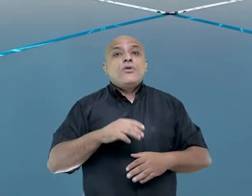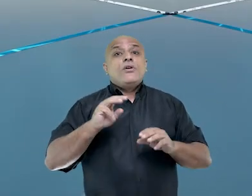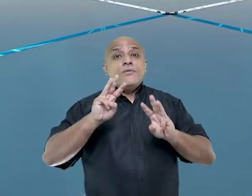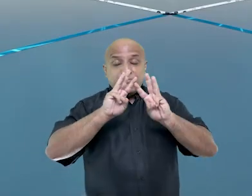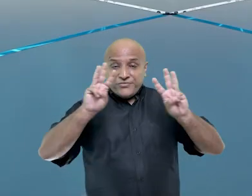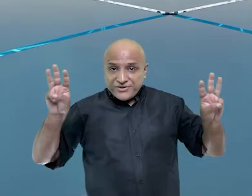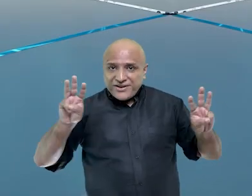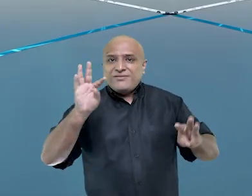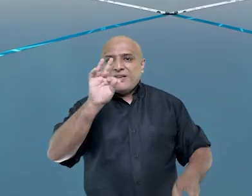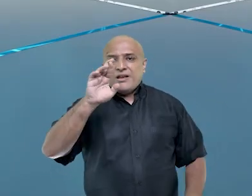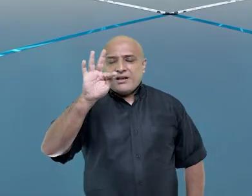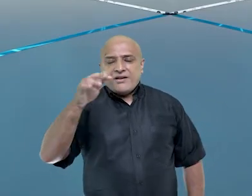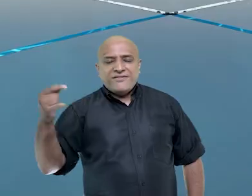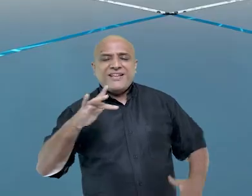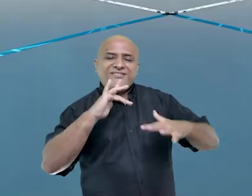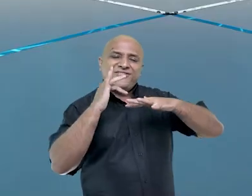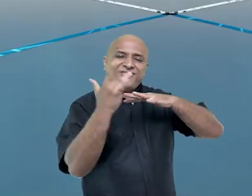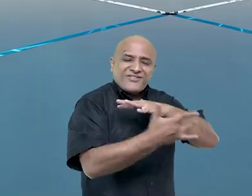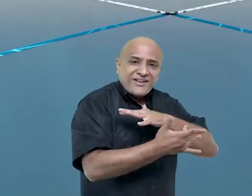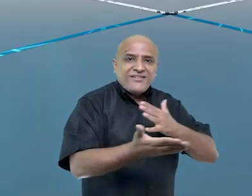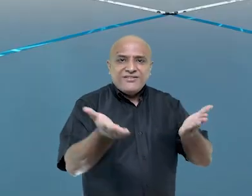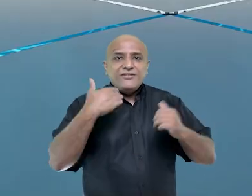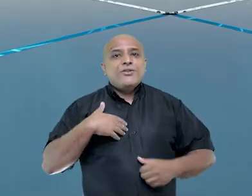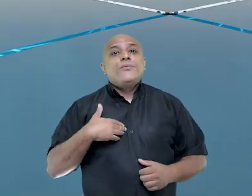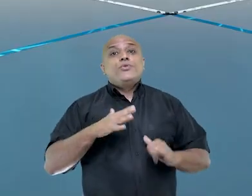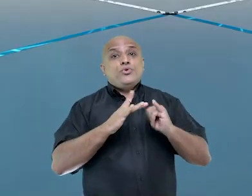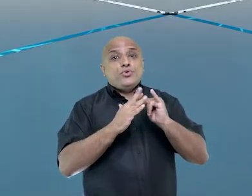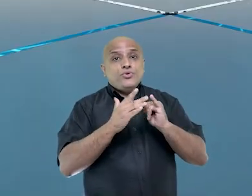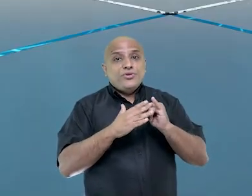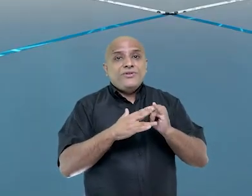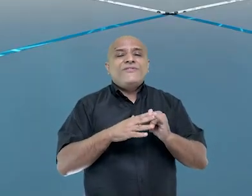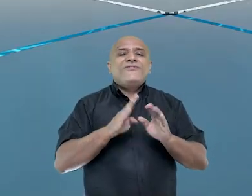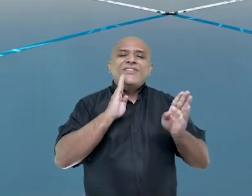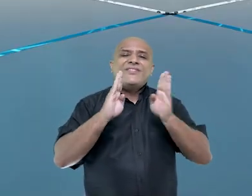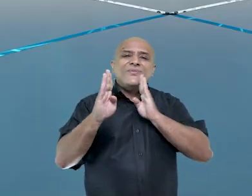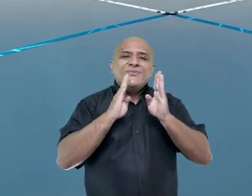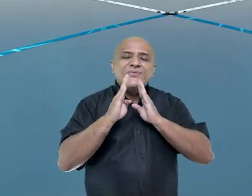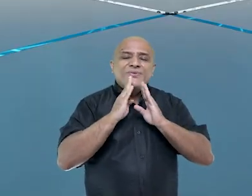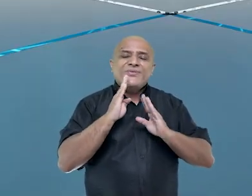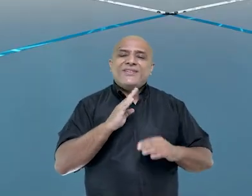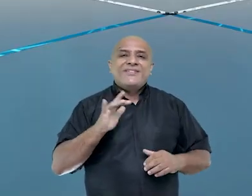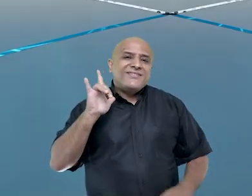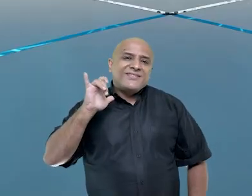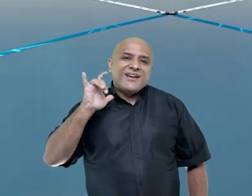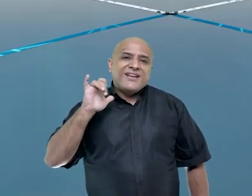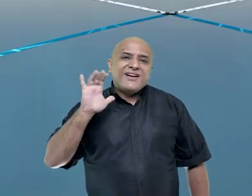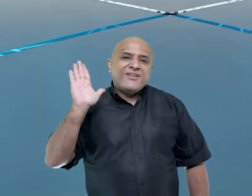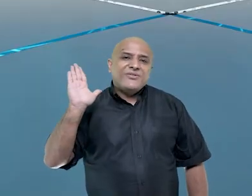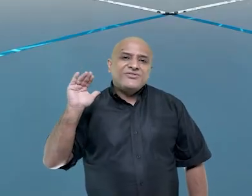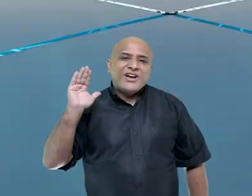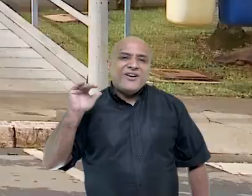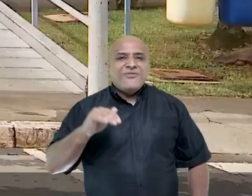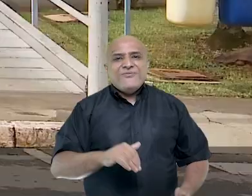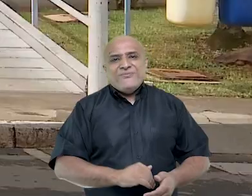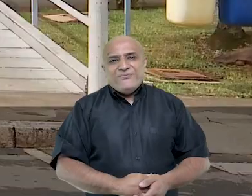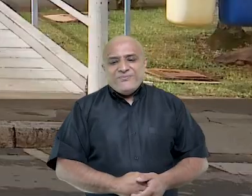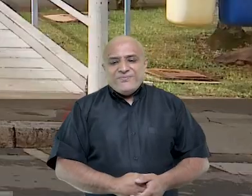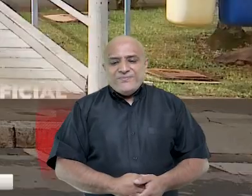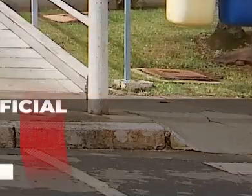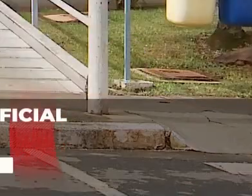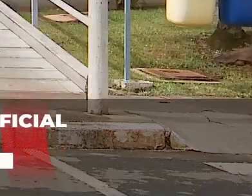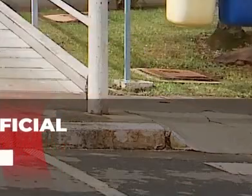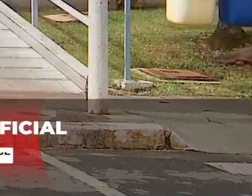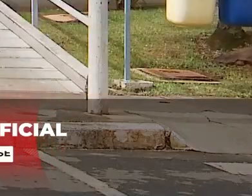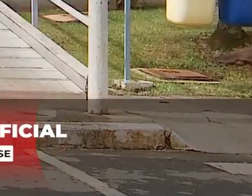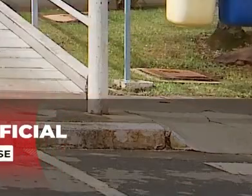e nas nossas redes sociais. Estamos no YouTube, no Facebook e no Instagram. Tchau!